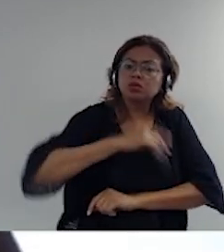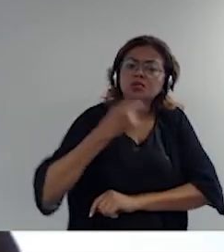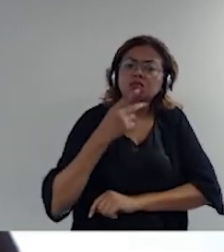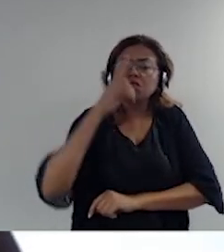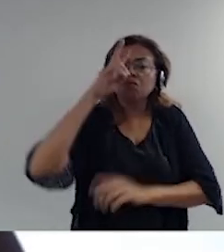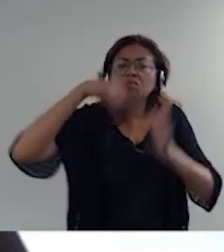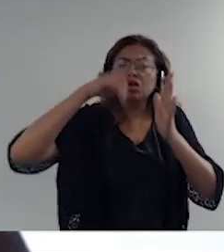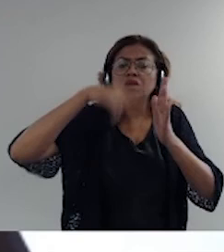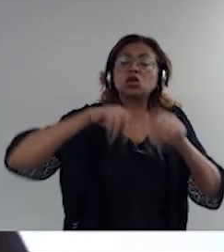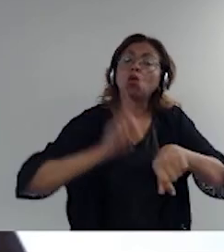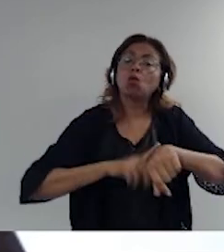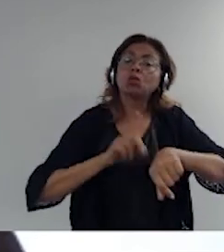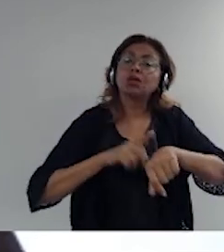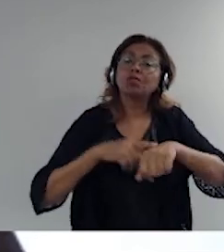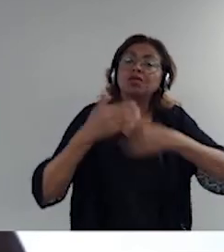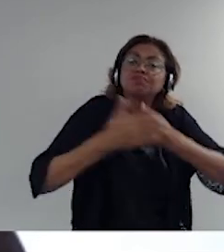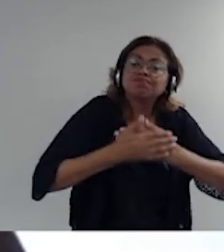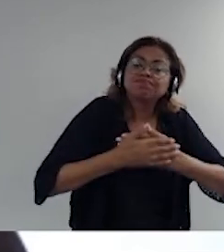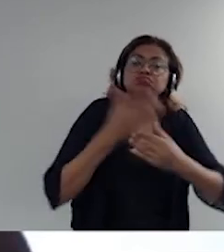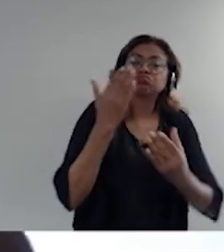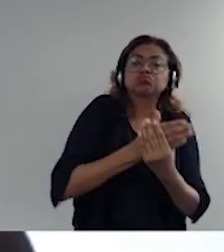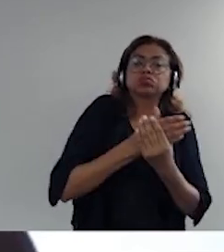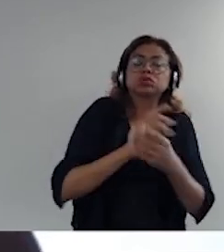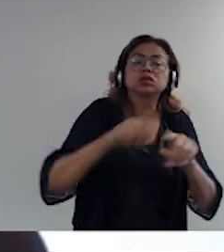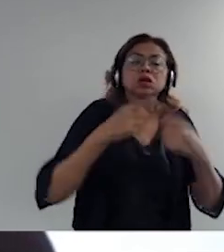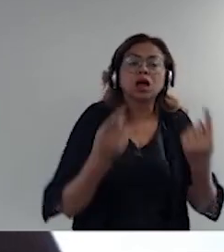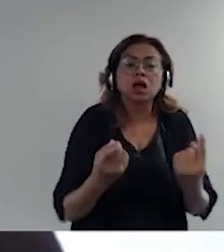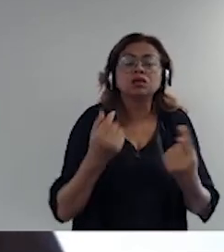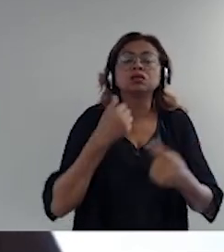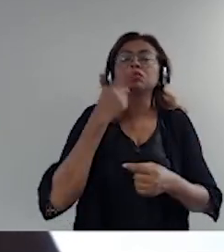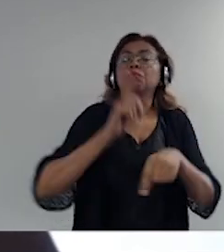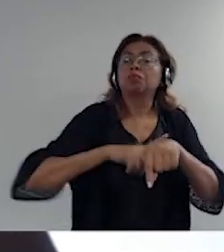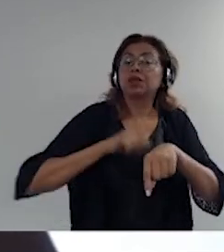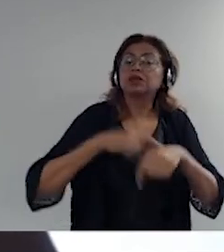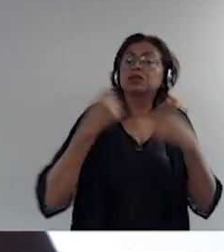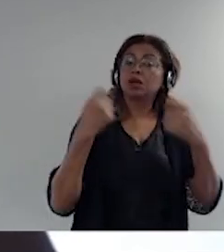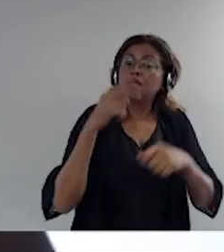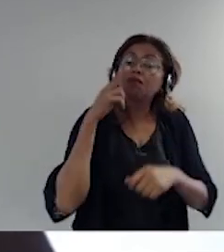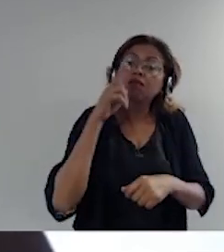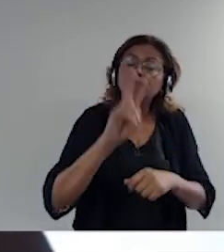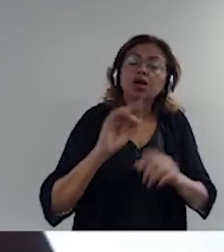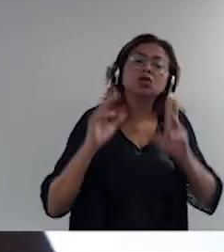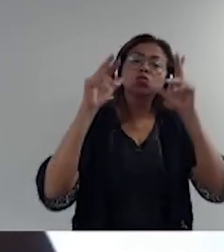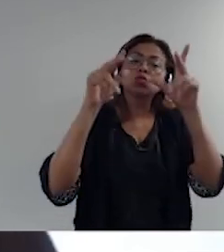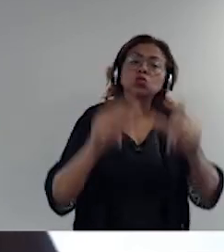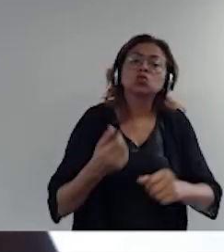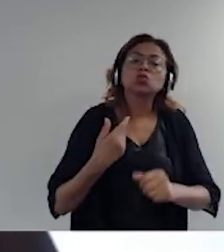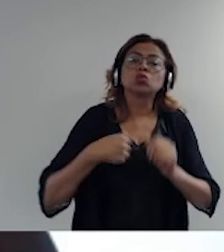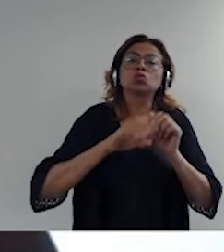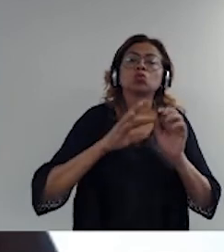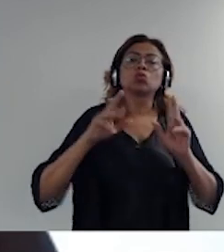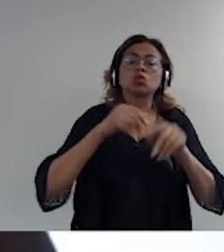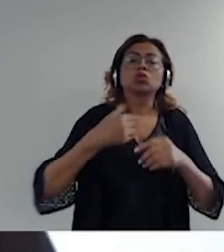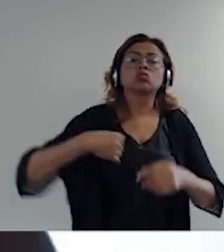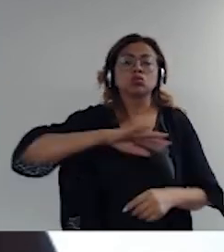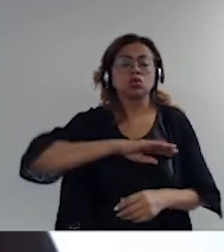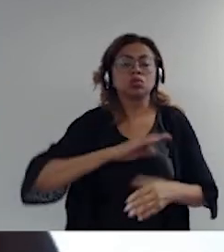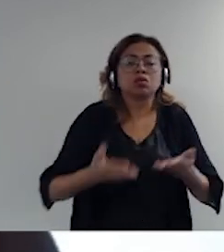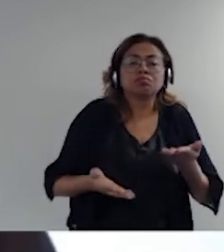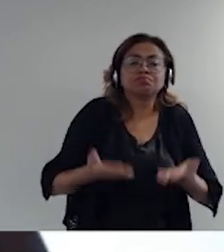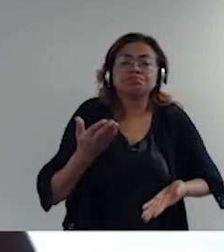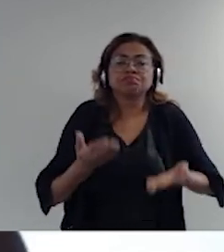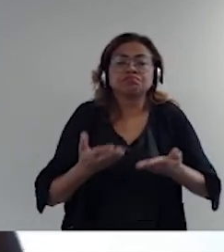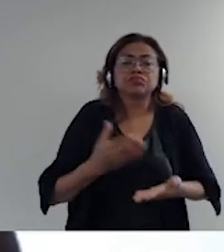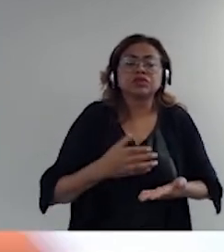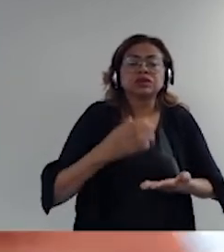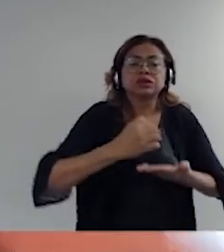relacionados aos prazos que aplicamos aos regulados, a necessidade de todos eles, aqueles que a gente pode flexibilizar mais ou